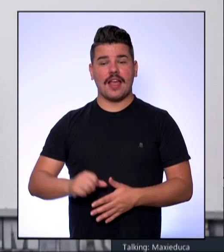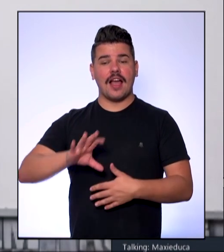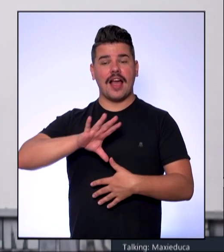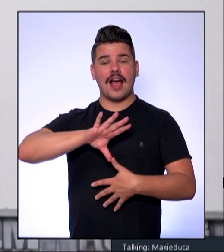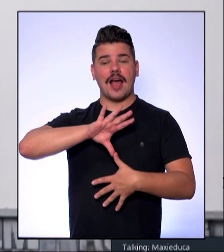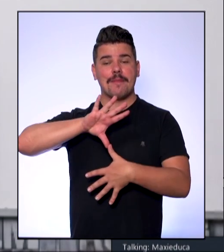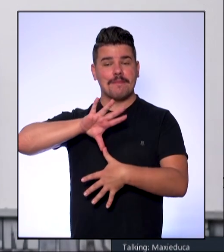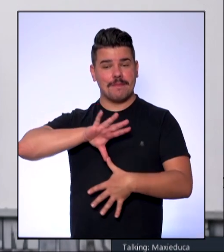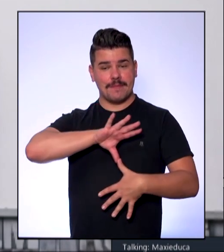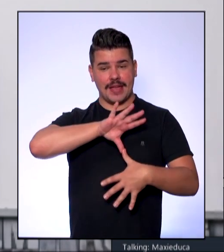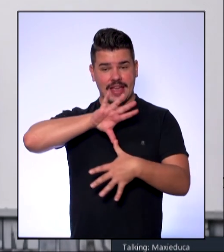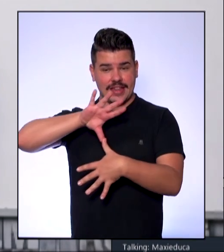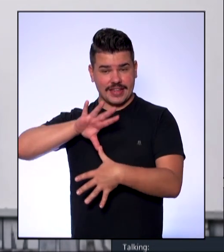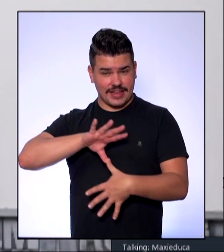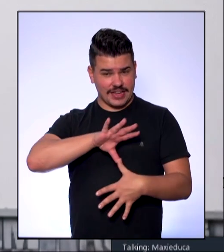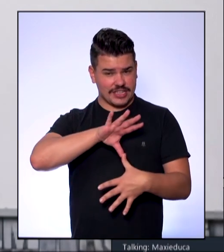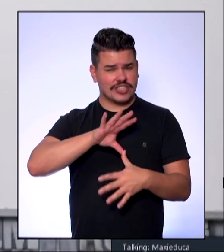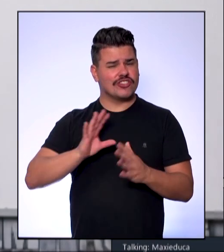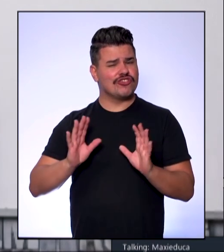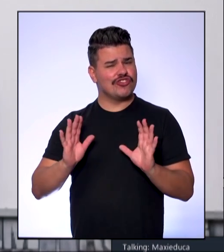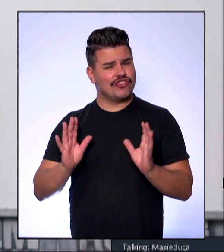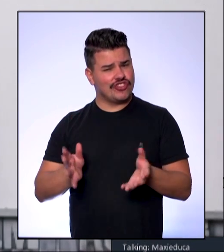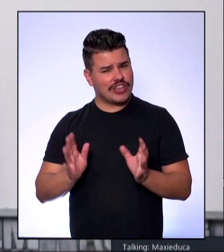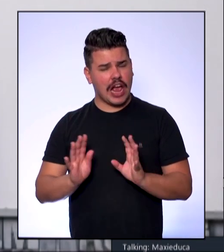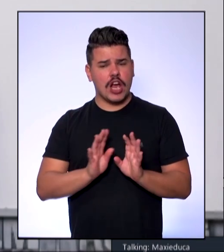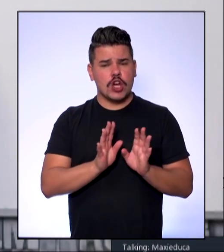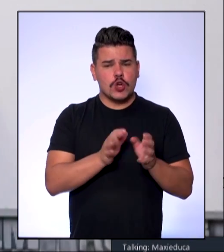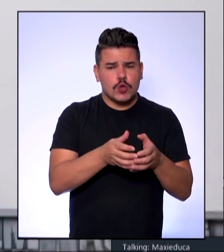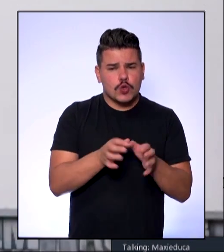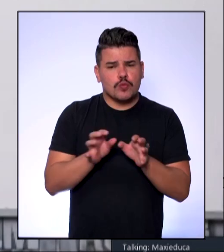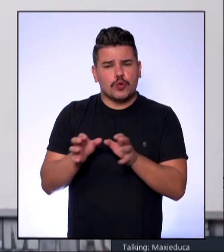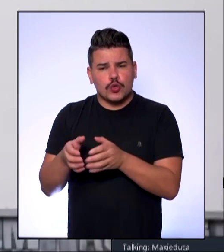comunidades diferentes, um pouquinho